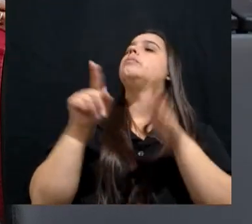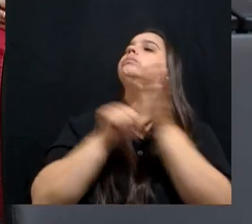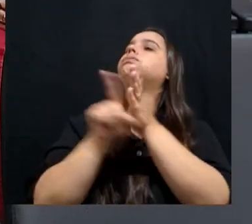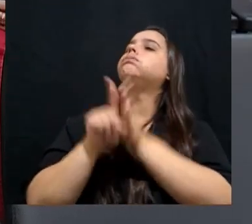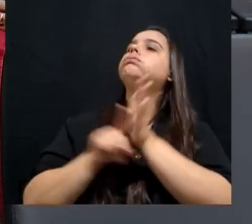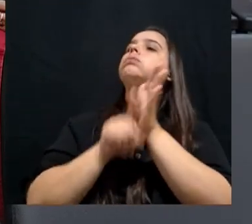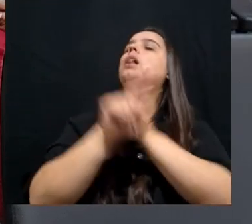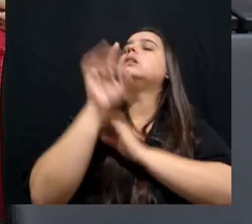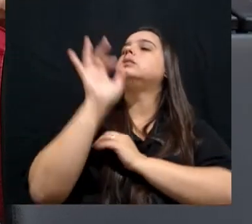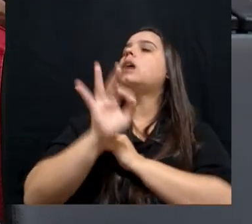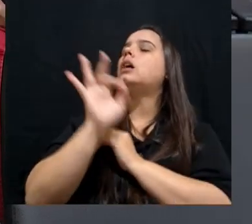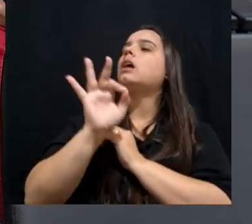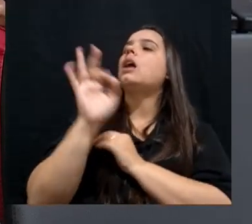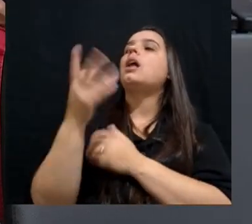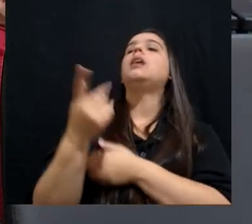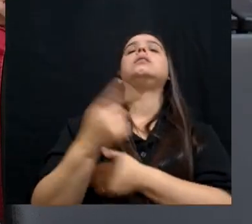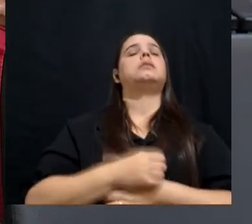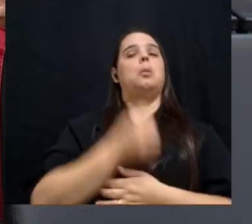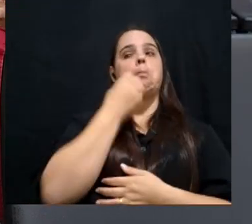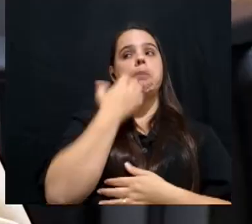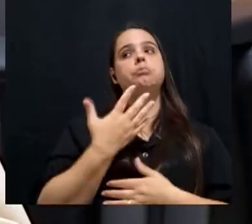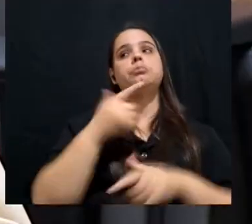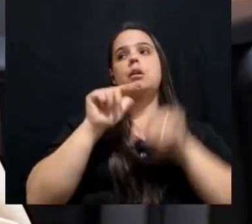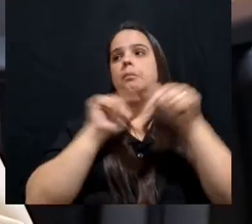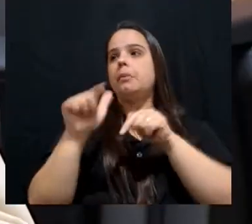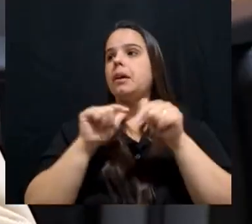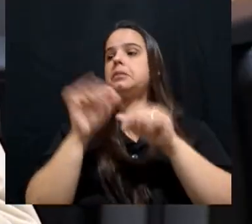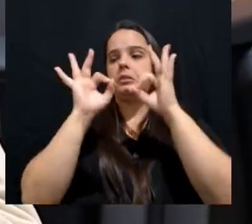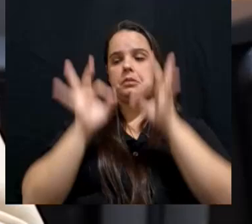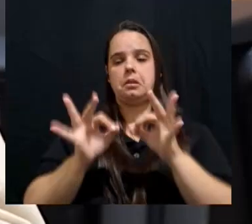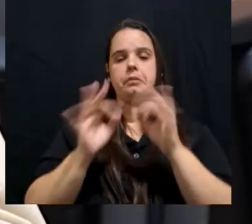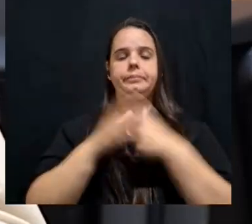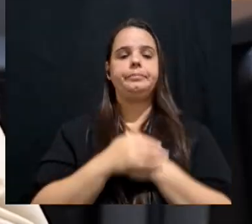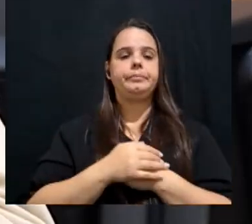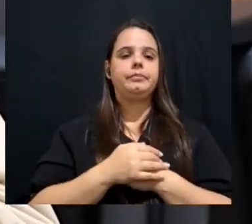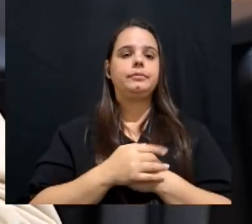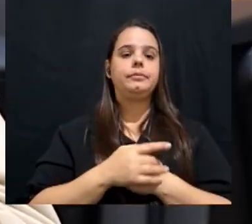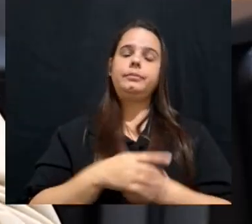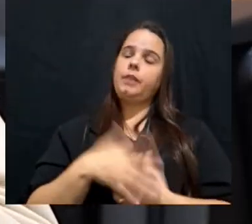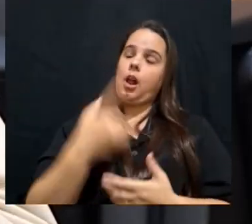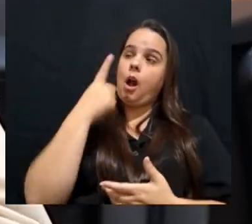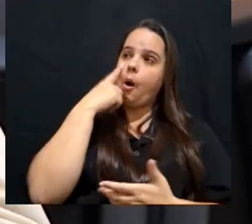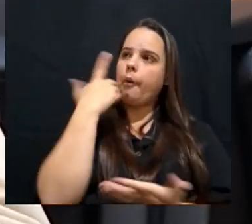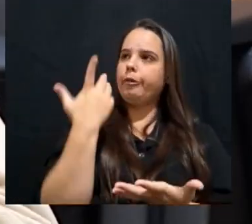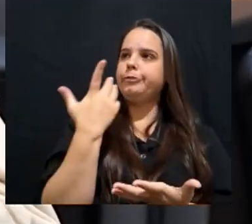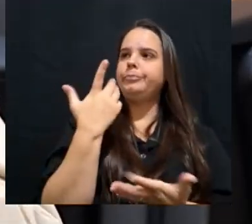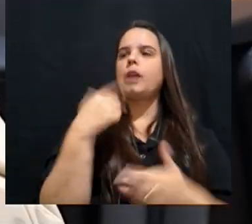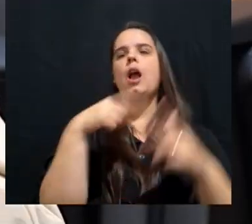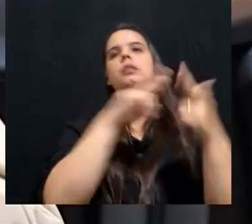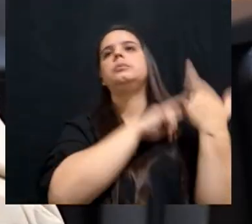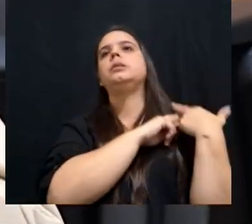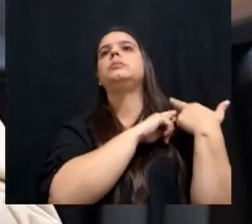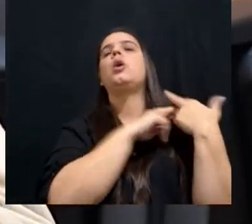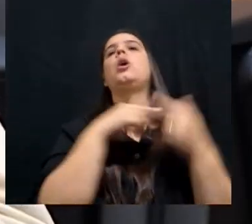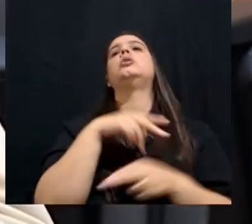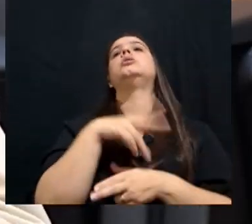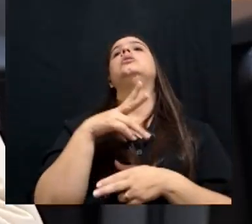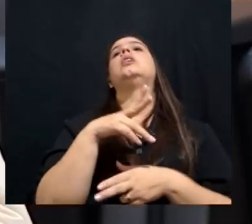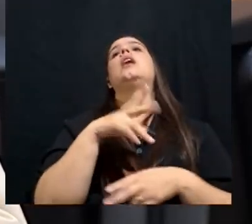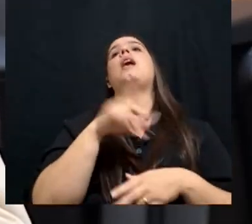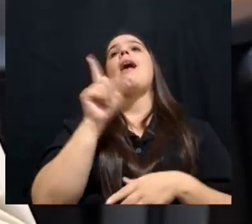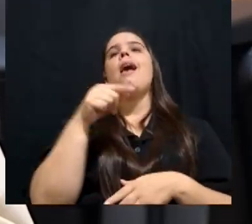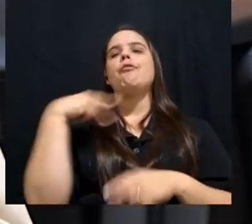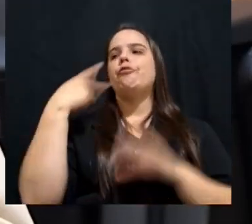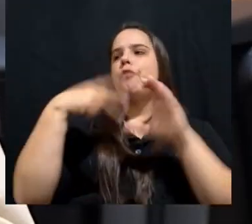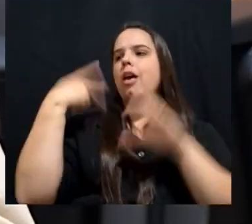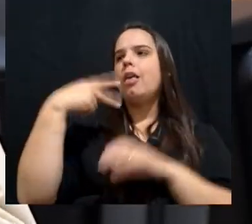tudo andando conforme a sua solicitação. Olha, a função principal, a gente sempre fala do vereador legislar